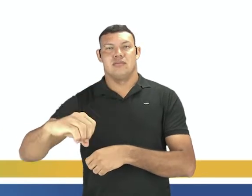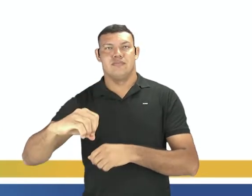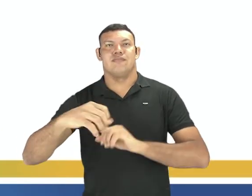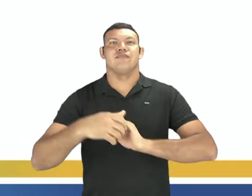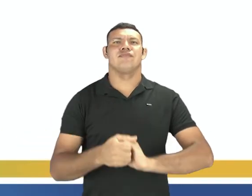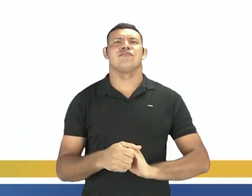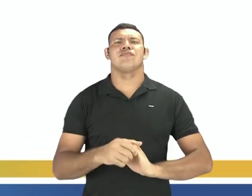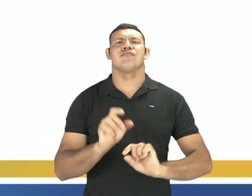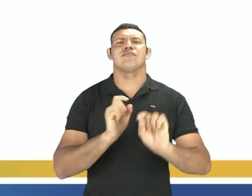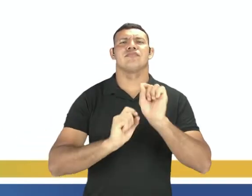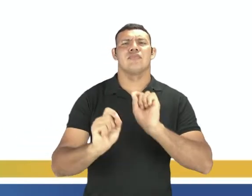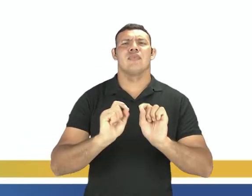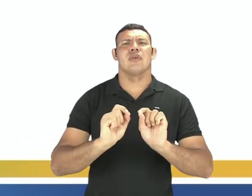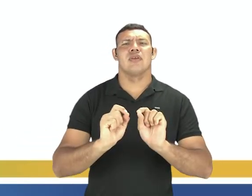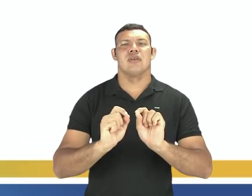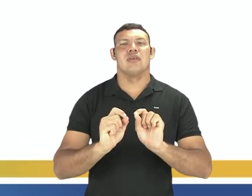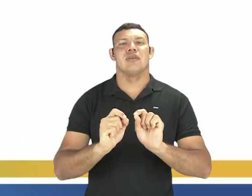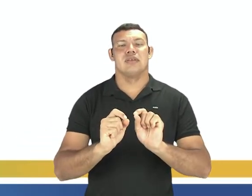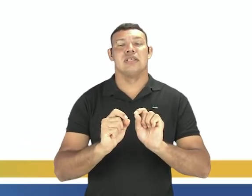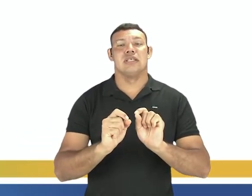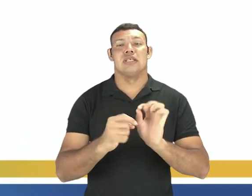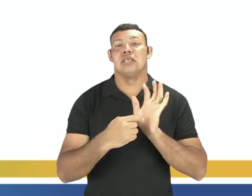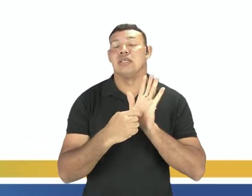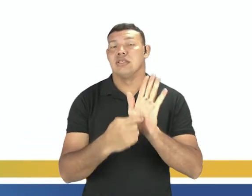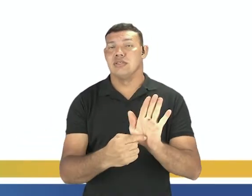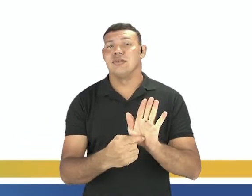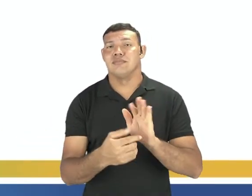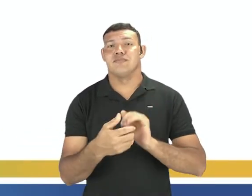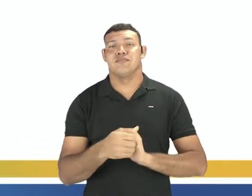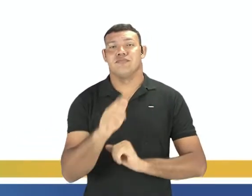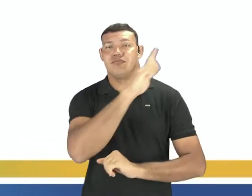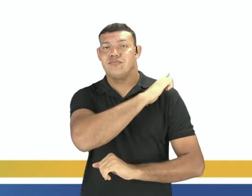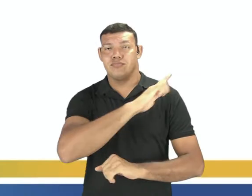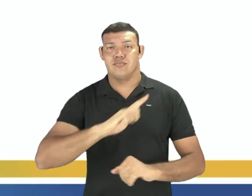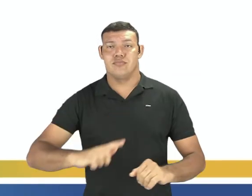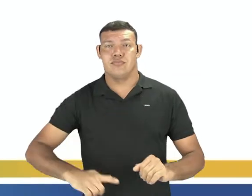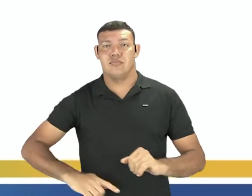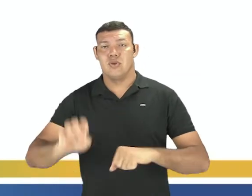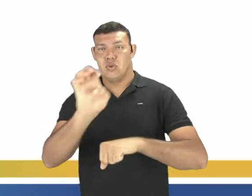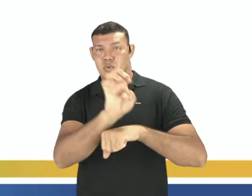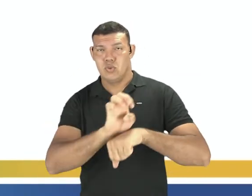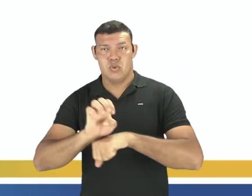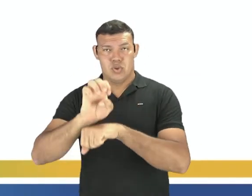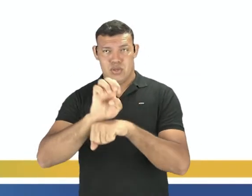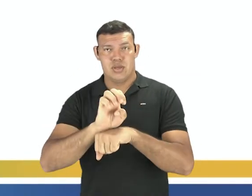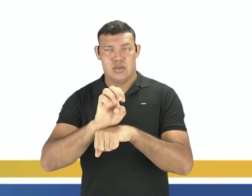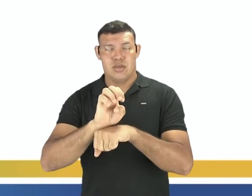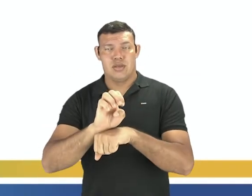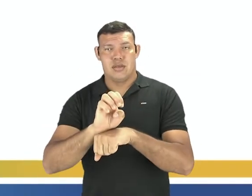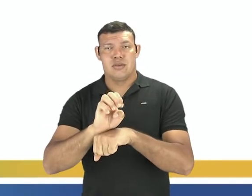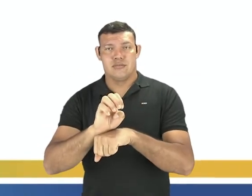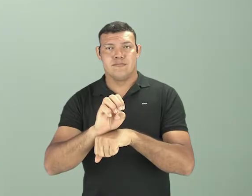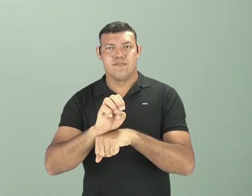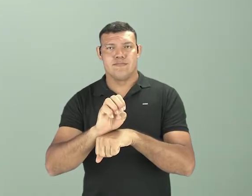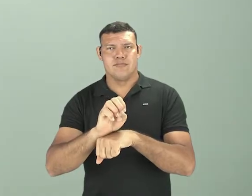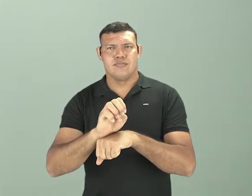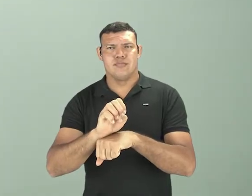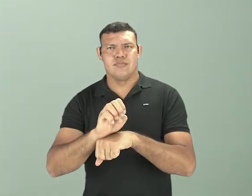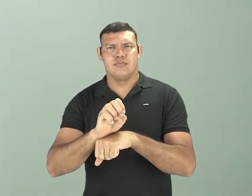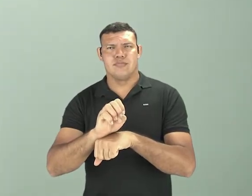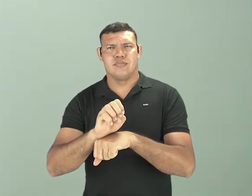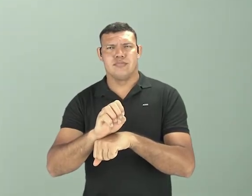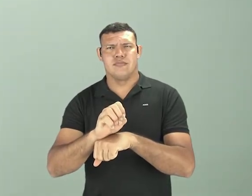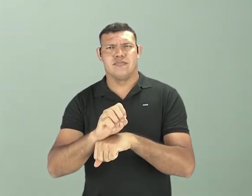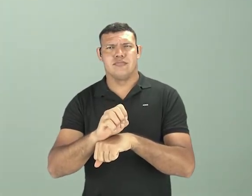que essa Constituinte traz? O governo Estado, né? que o governo agora ele passa a